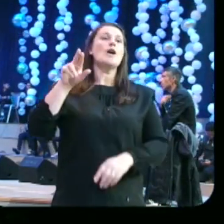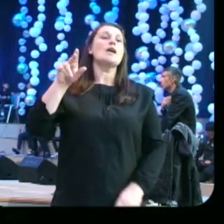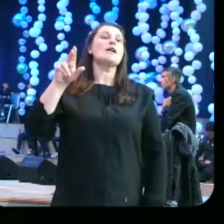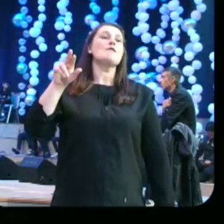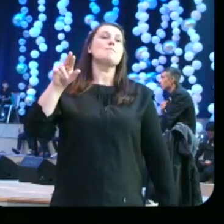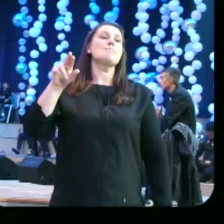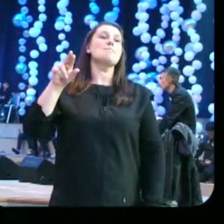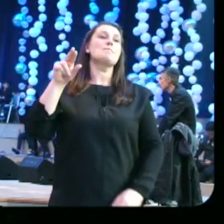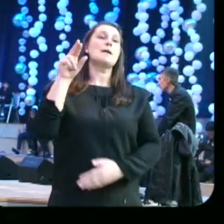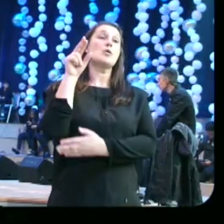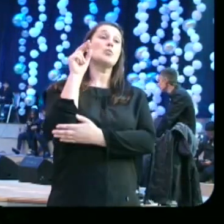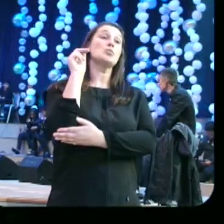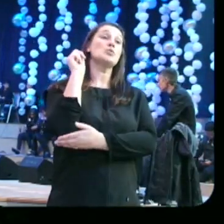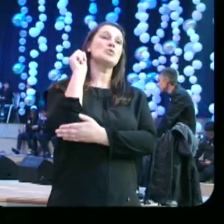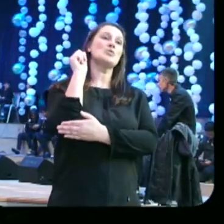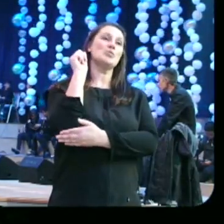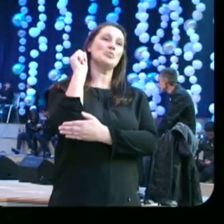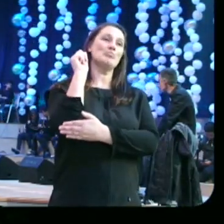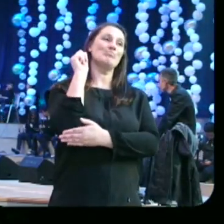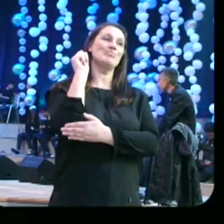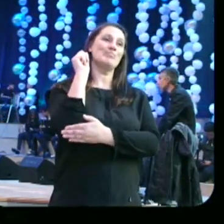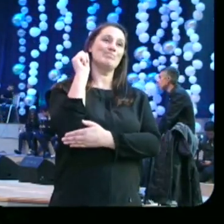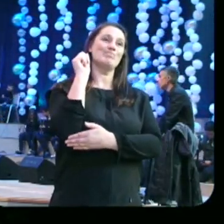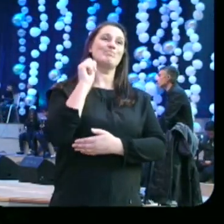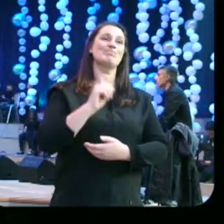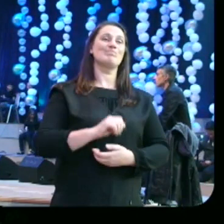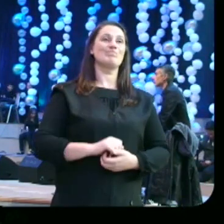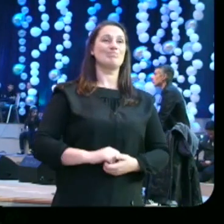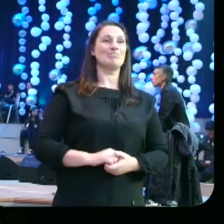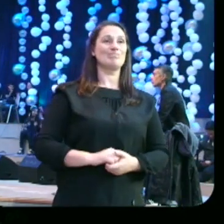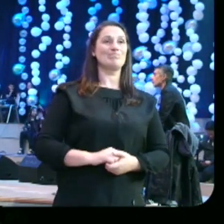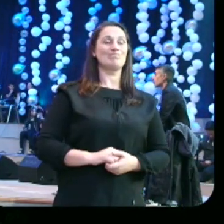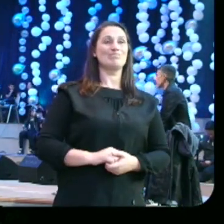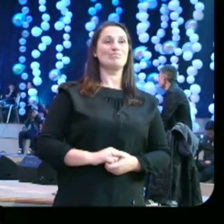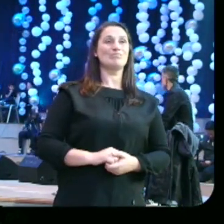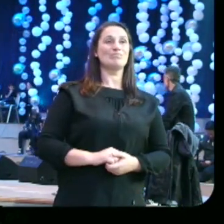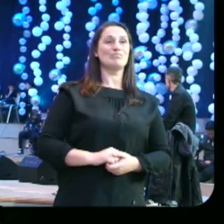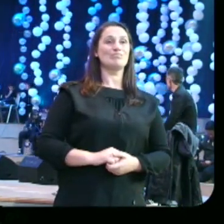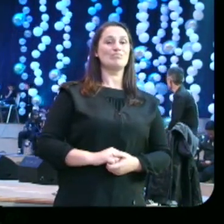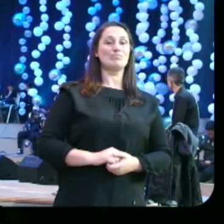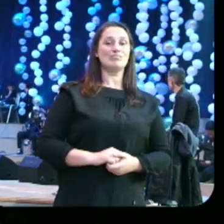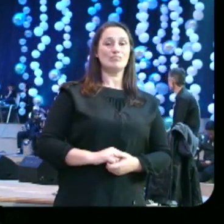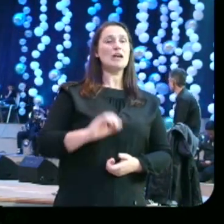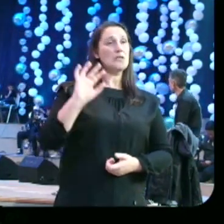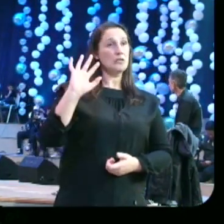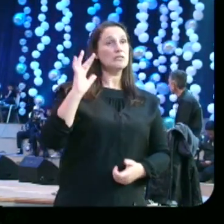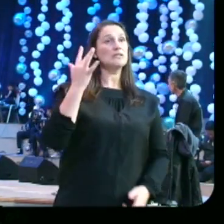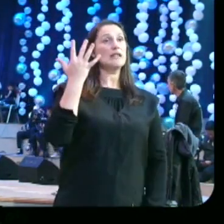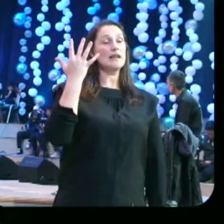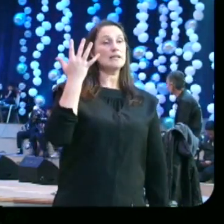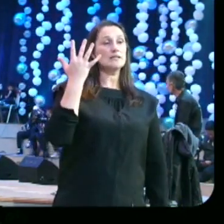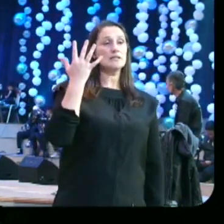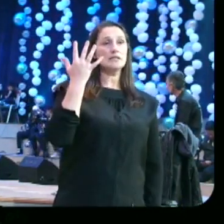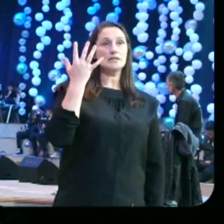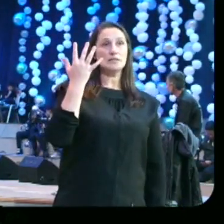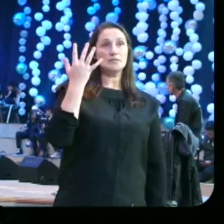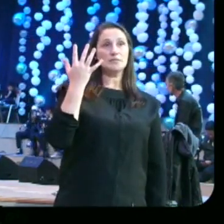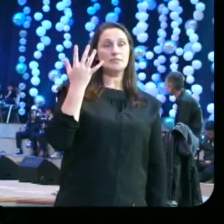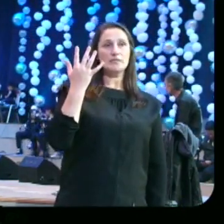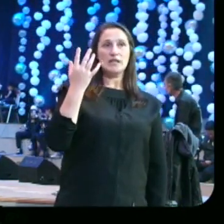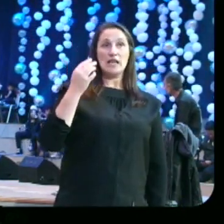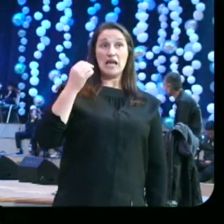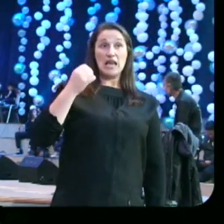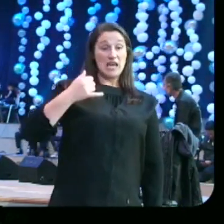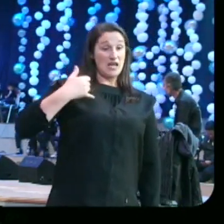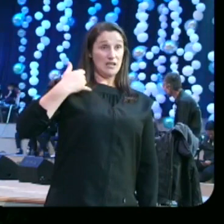do outro irmão, não é assim? E é interessante que isso acontece, né? E não importa a idade,